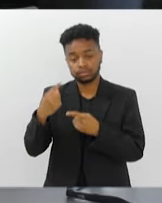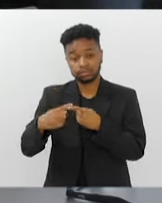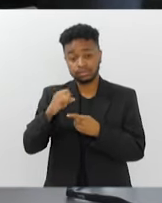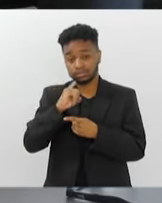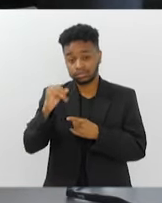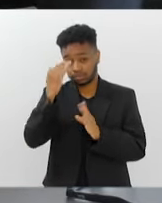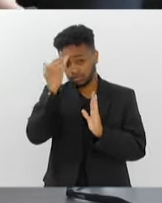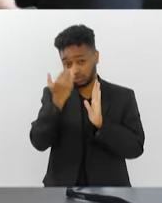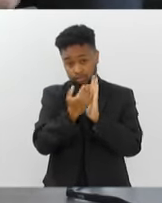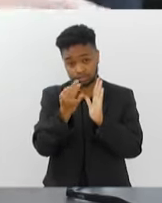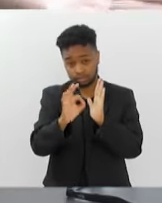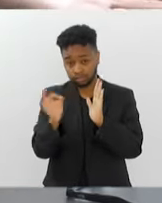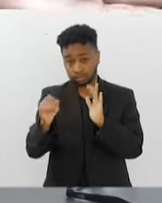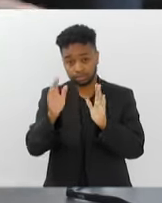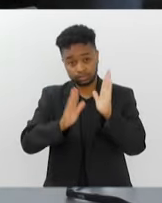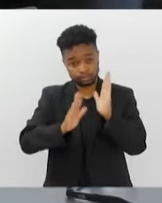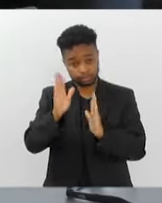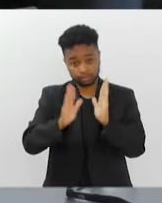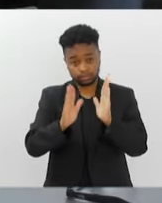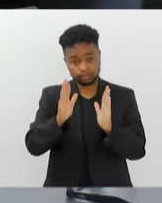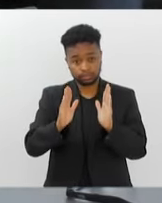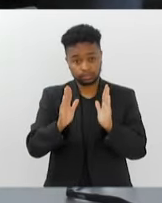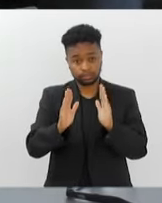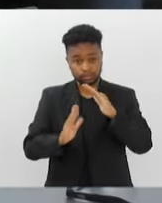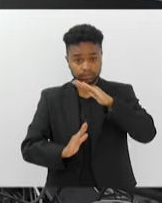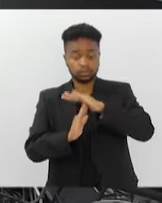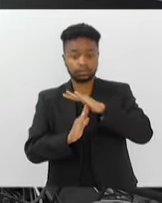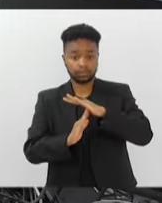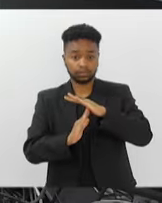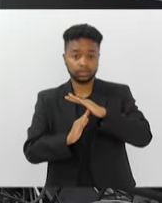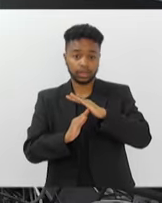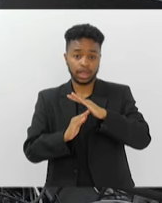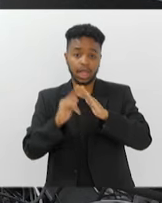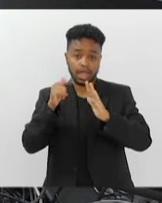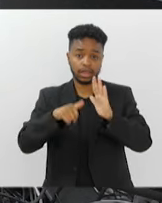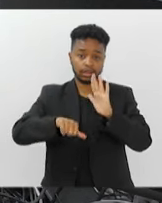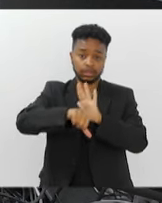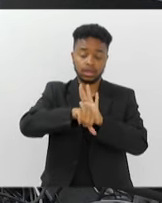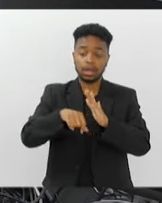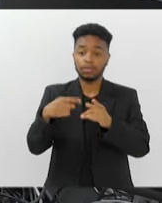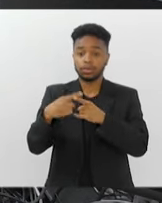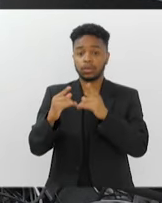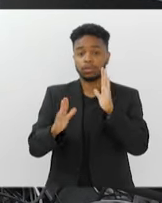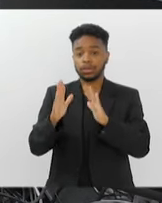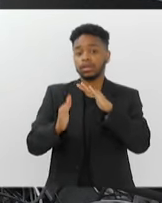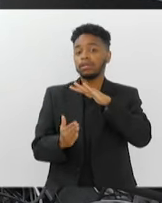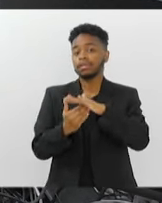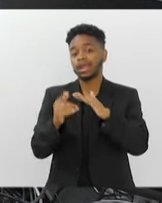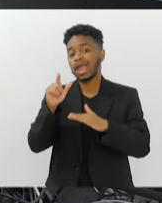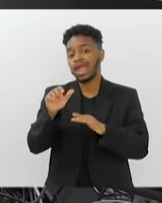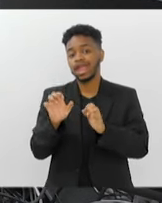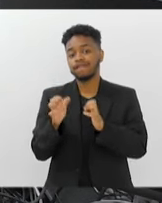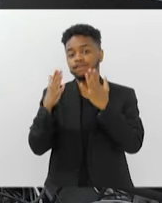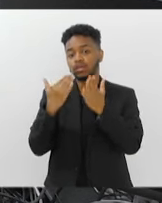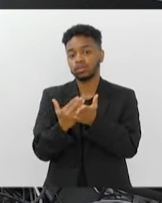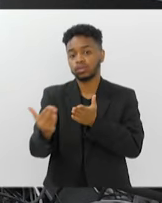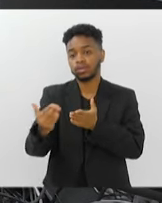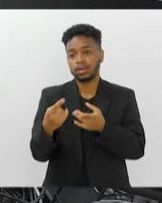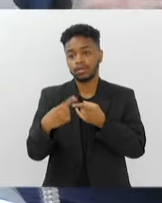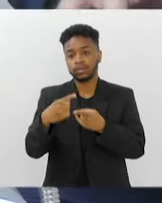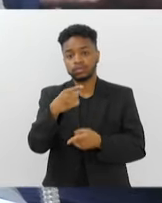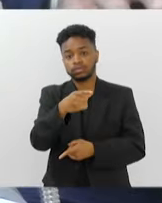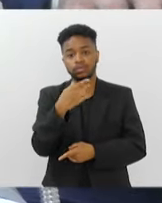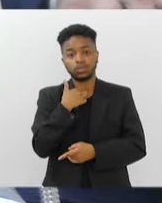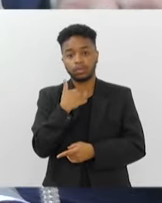Prado eles vão responder como criminosos é porque o prazo é o prazo do evento exatamente de vossa senhoria não pode se